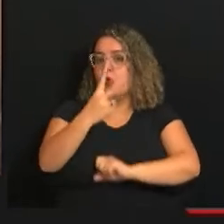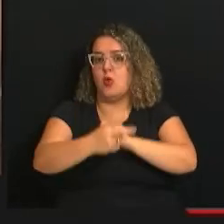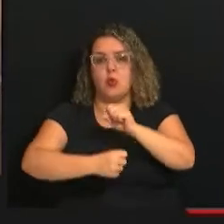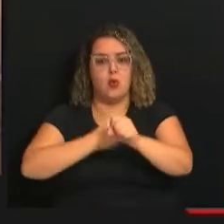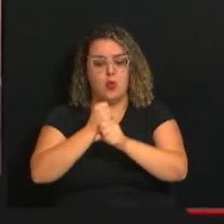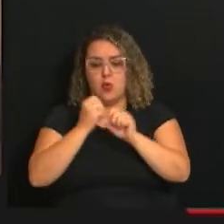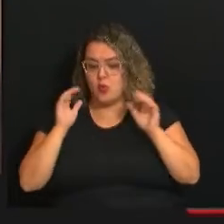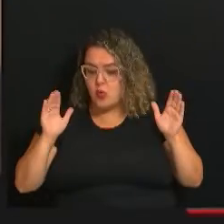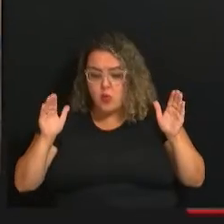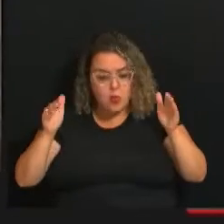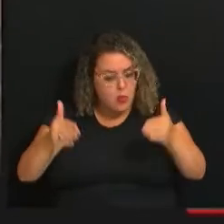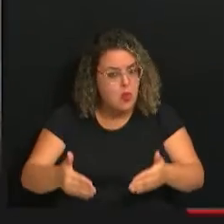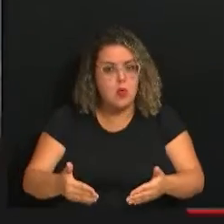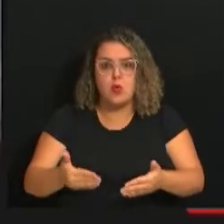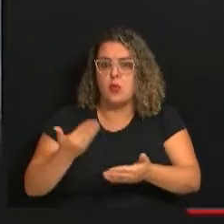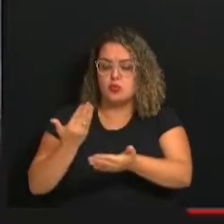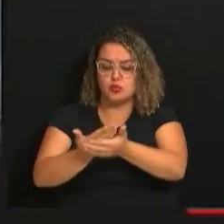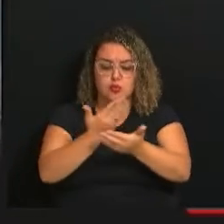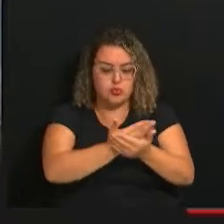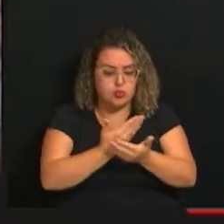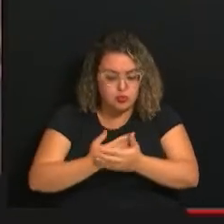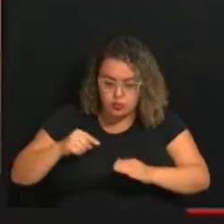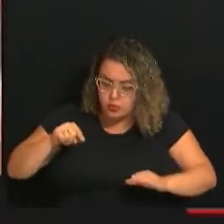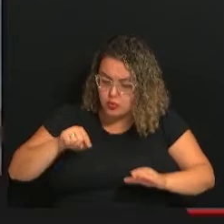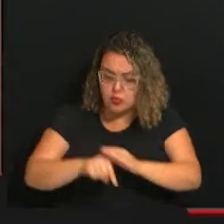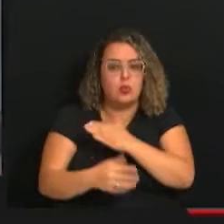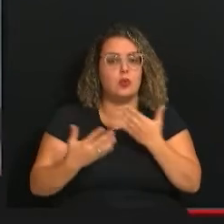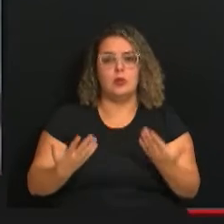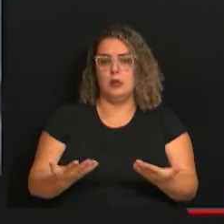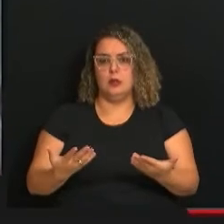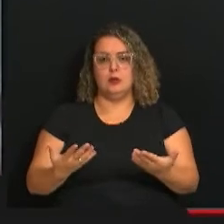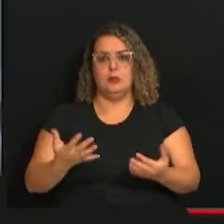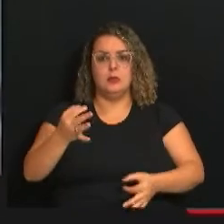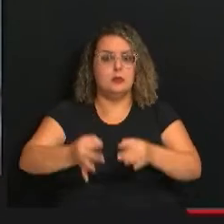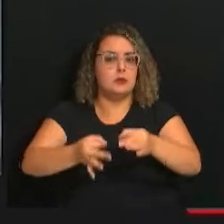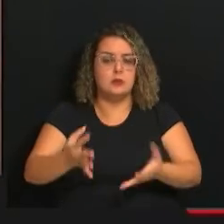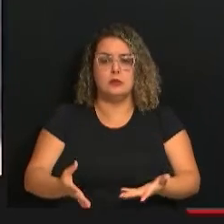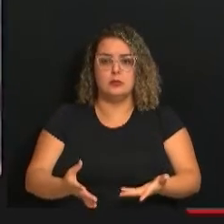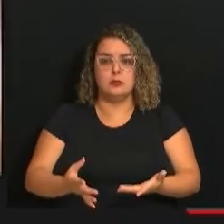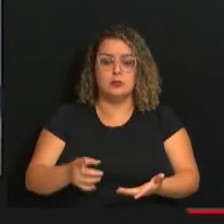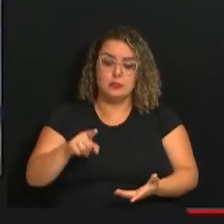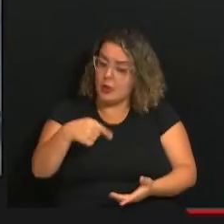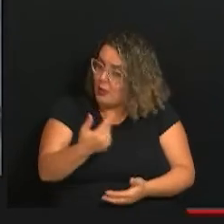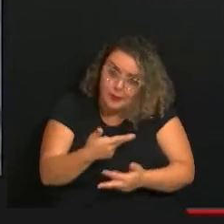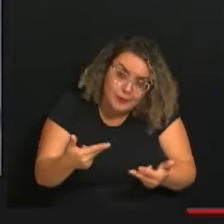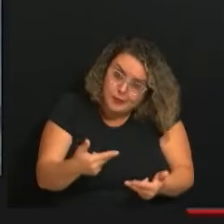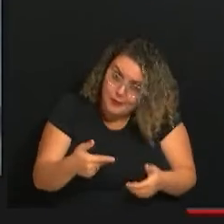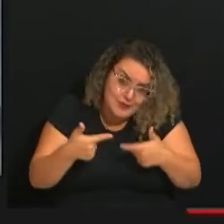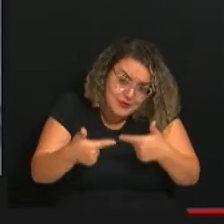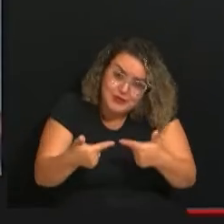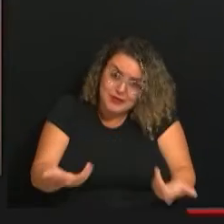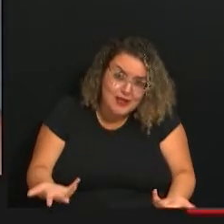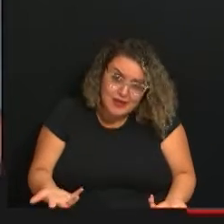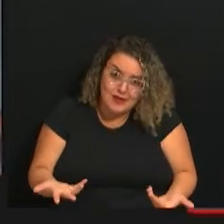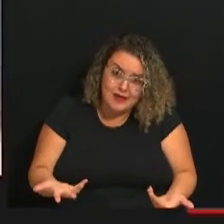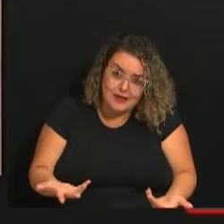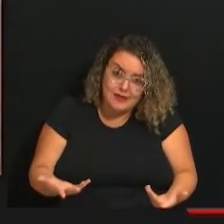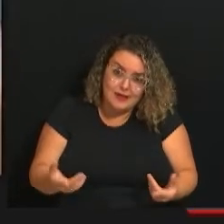pouco, ganha muito e não faz nada. E isso está completamente equivocado. Nós ganhamos